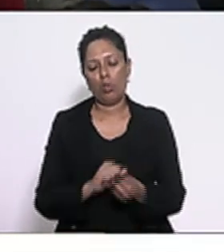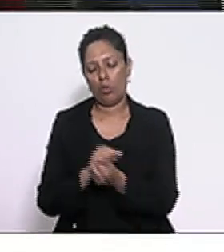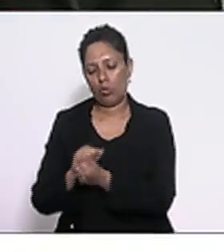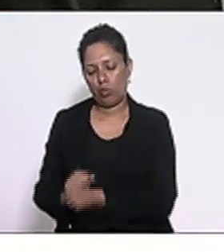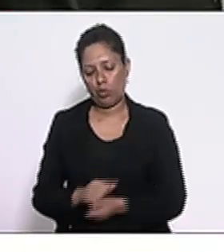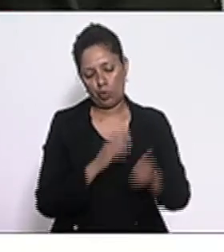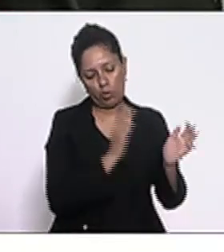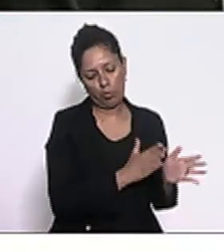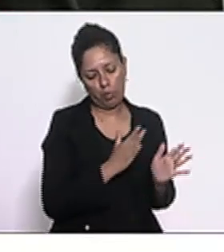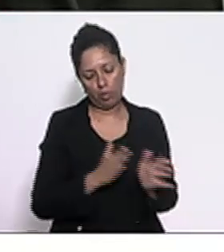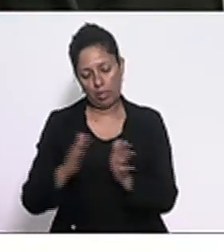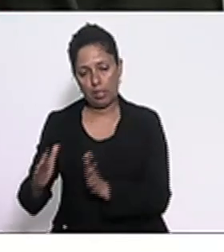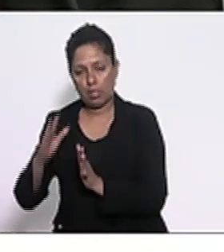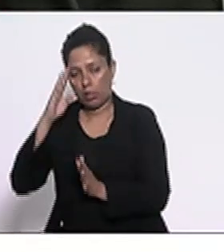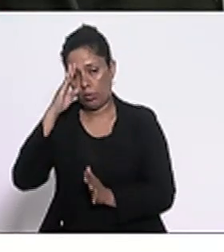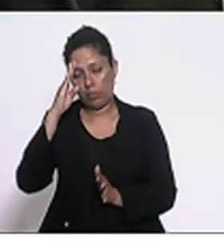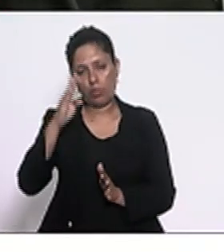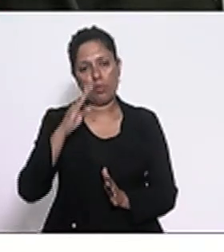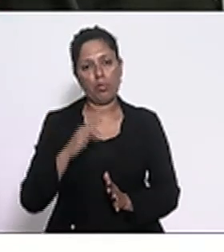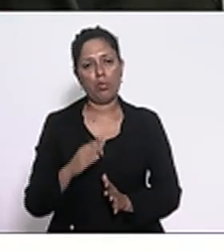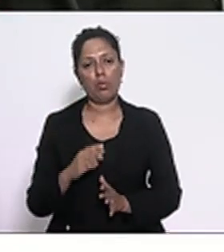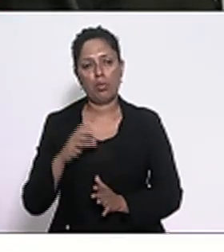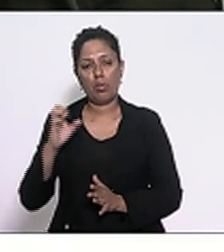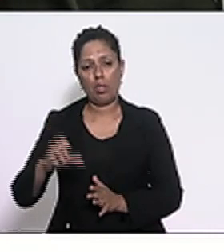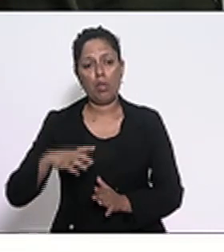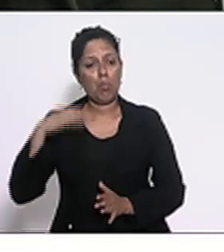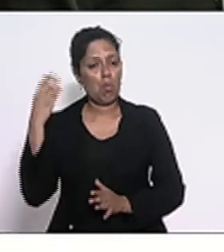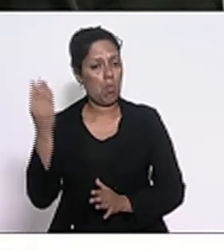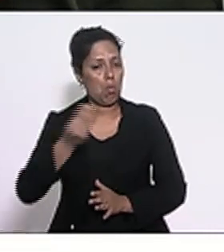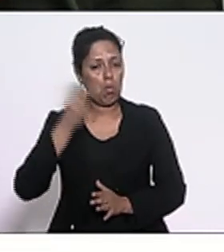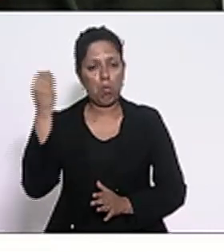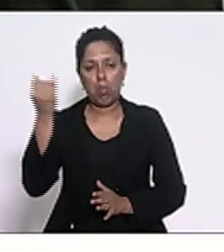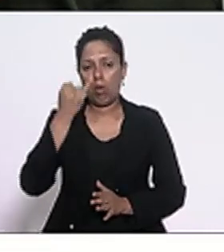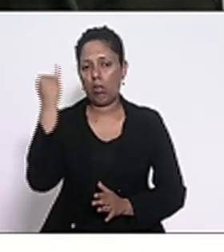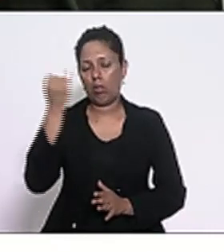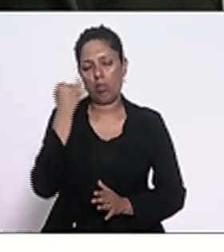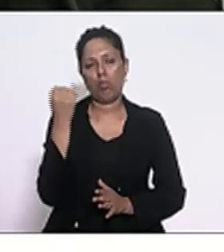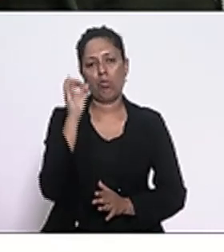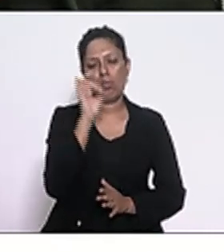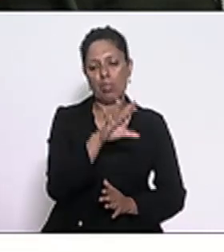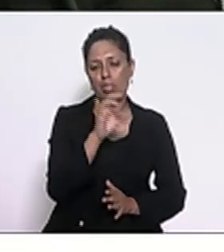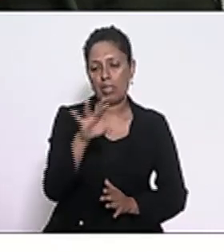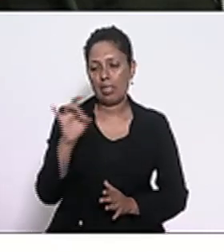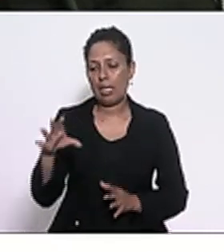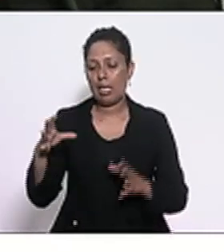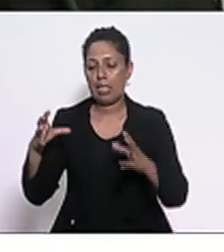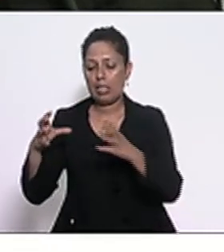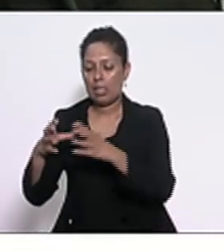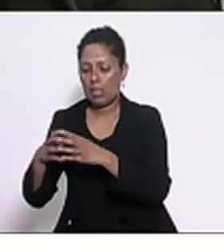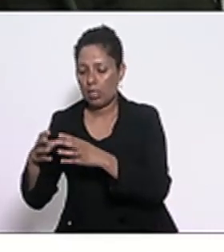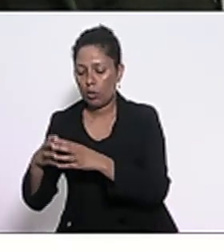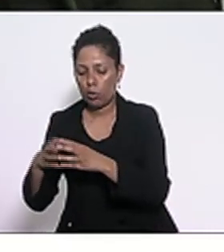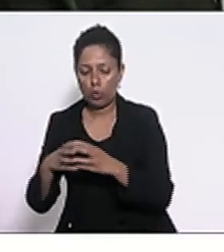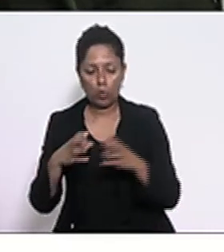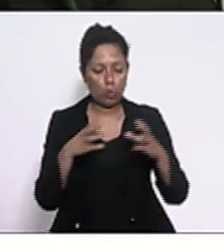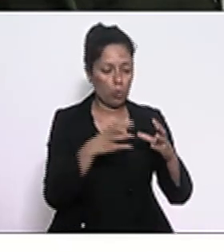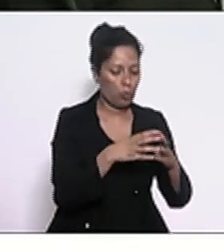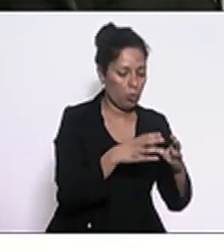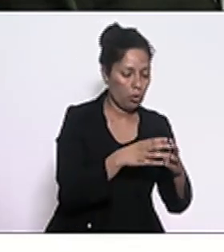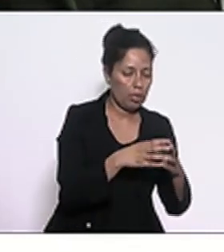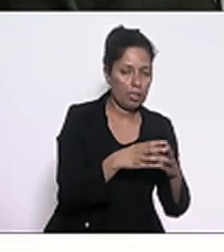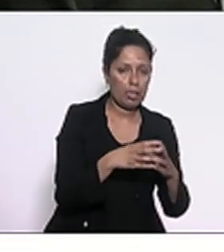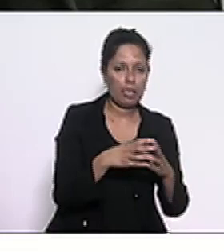organização centralizada é muito adequado. Cada órgão comprando o seu hardware ou